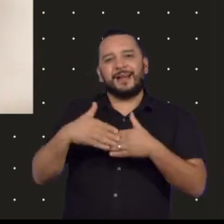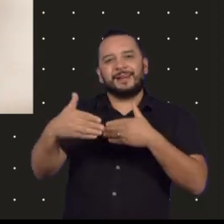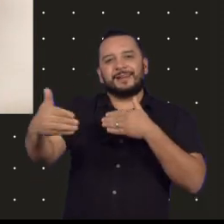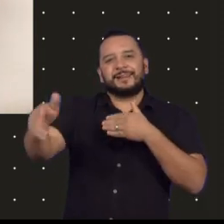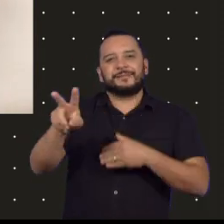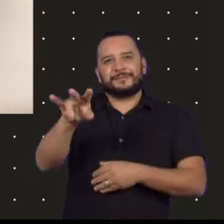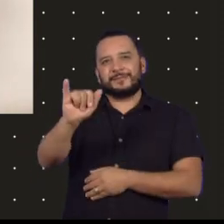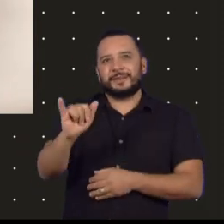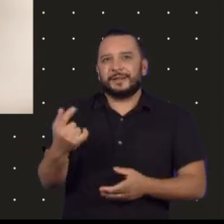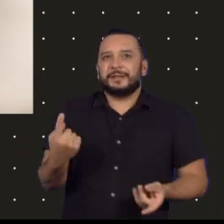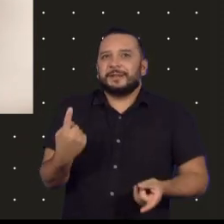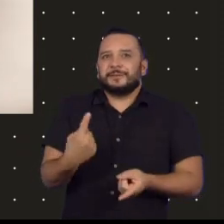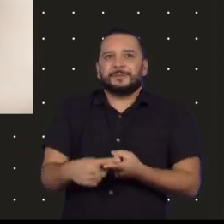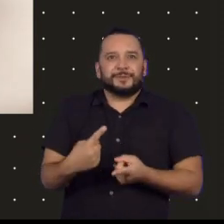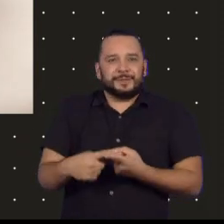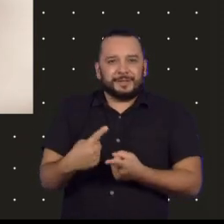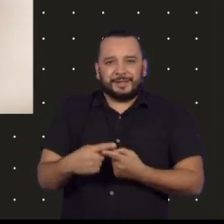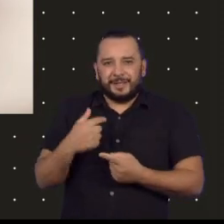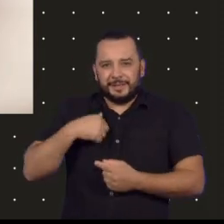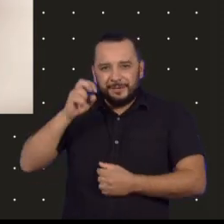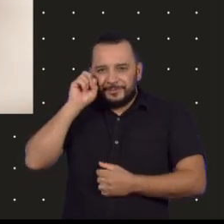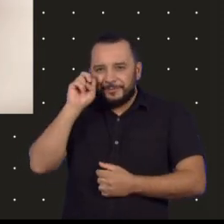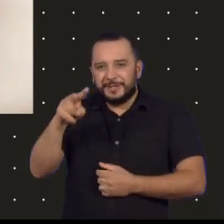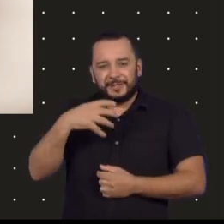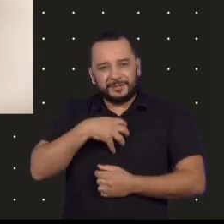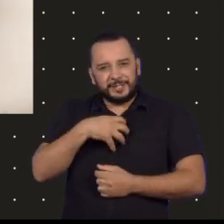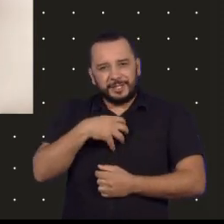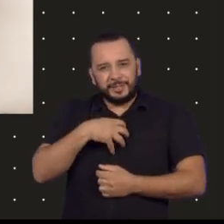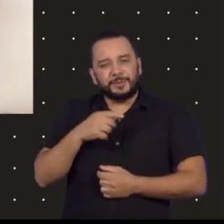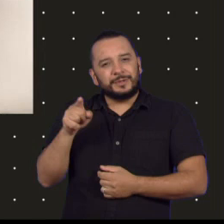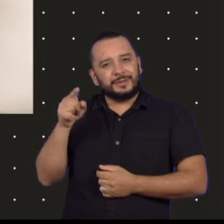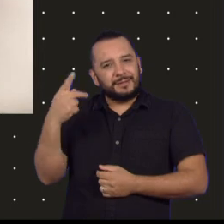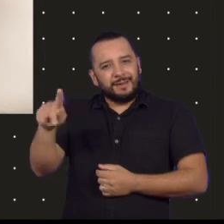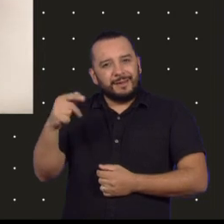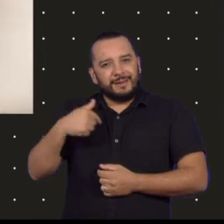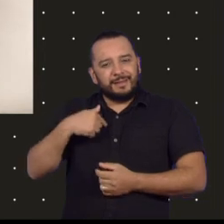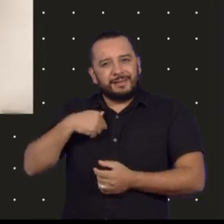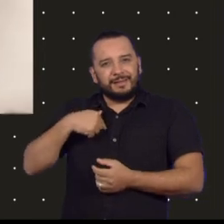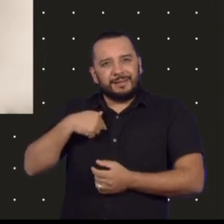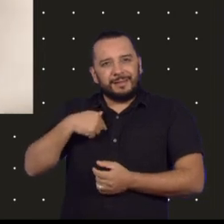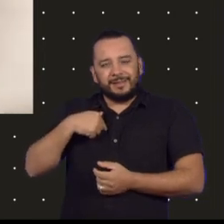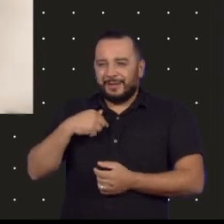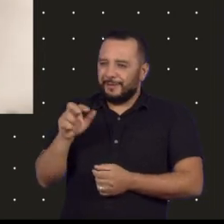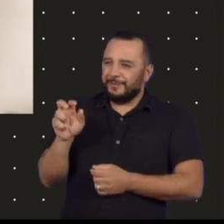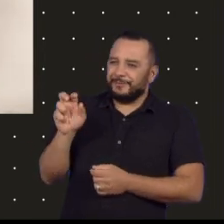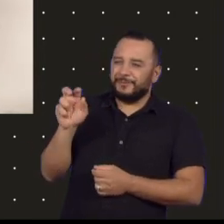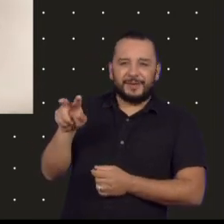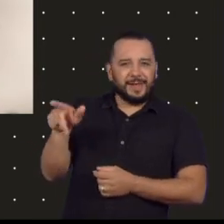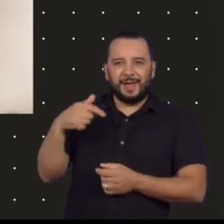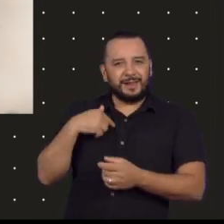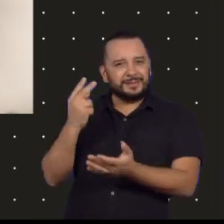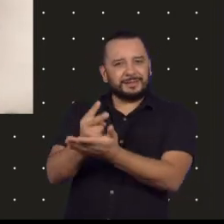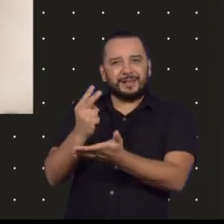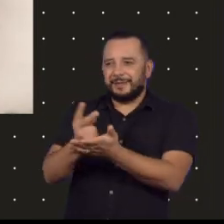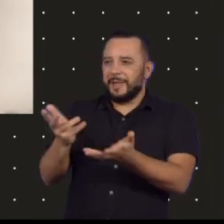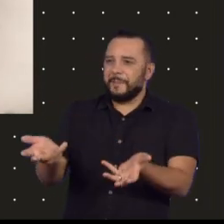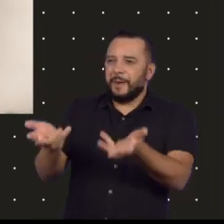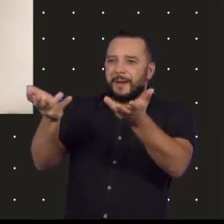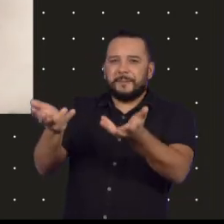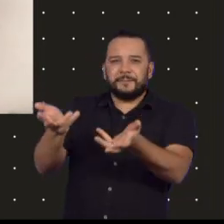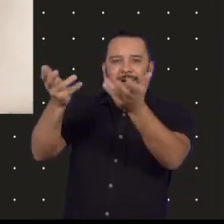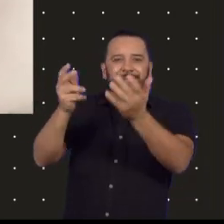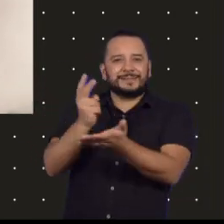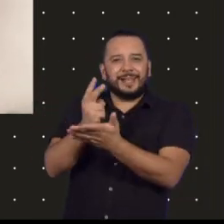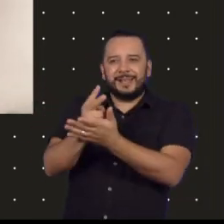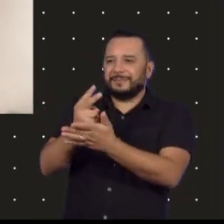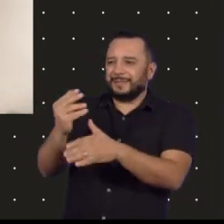viajei a Bete em todas que ela fez com o Geraldo Thomas. Eu sempre vi a Bete brilhando e crescendo cada